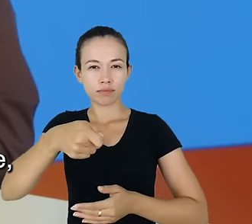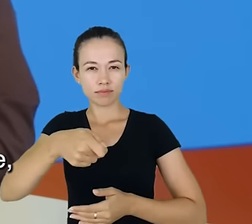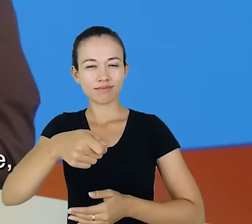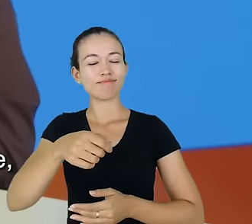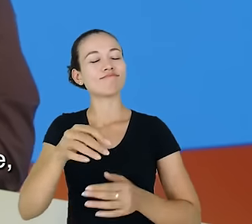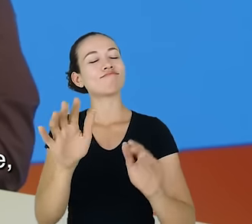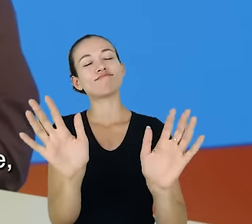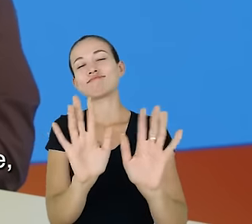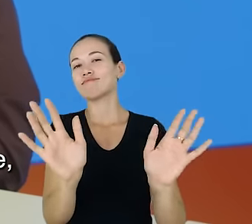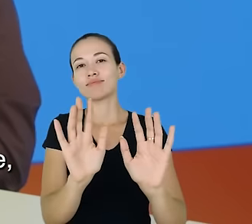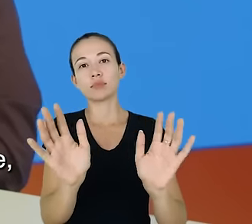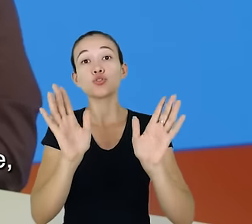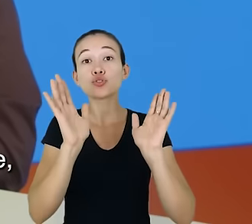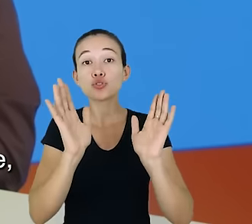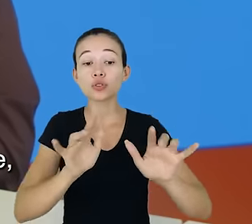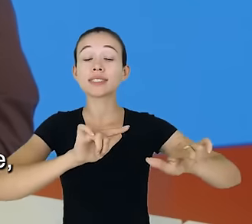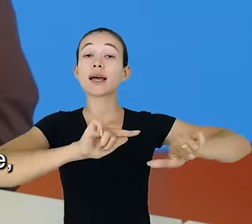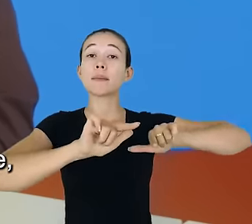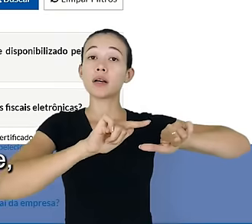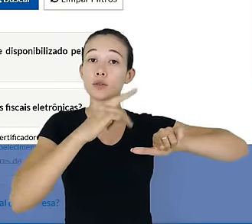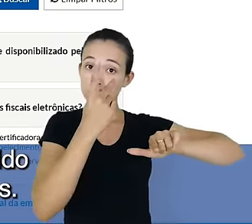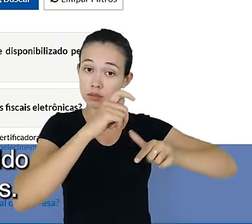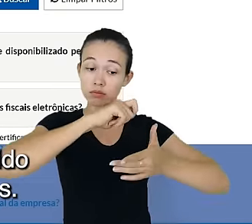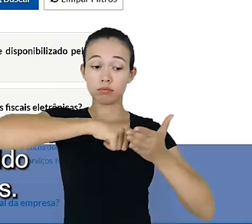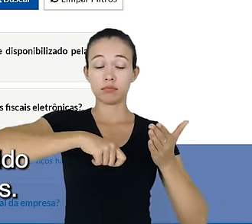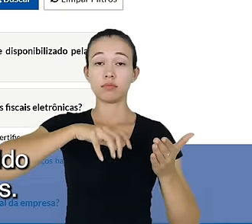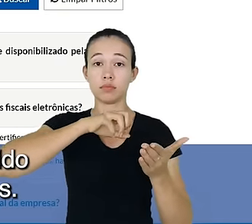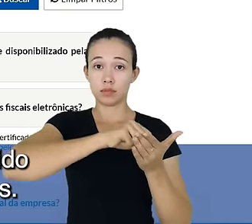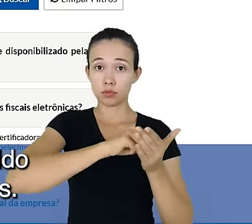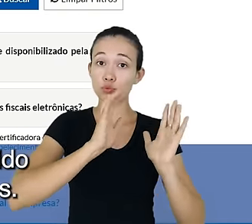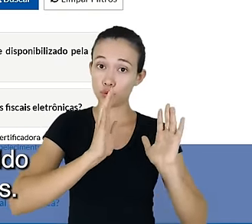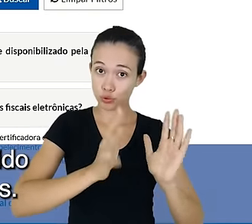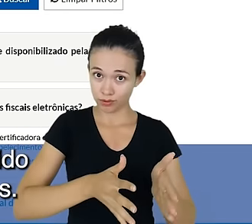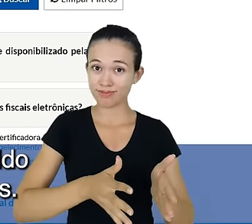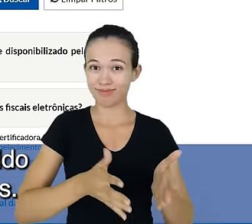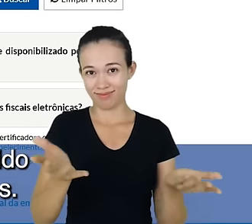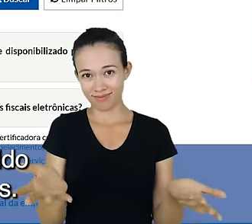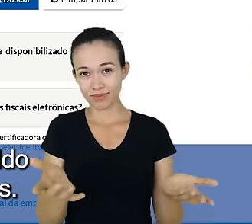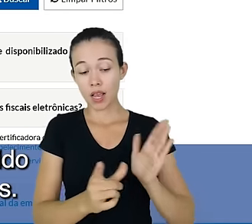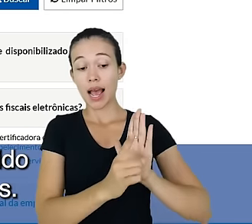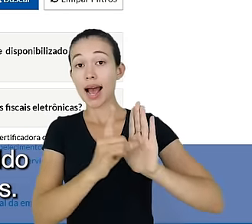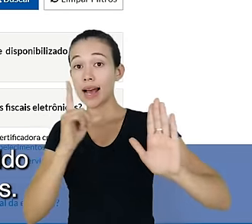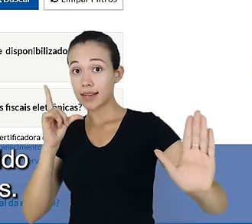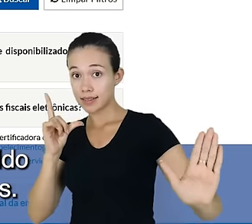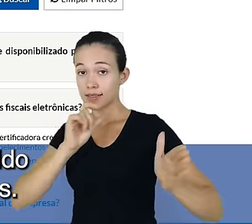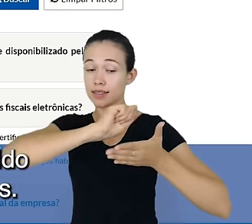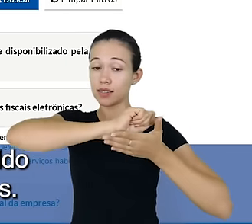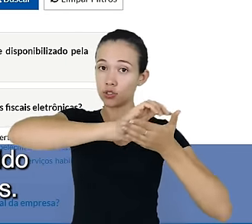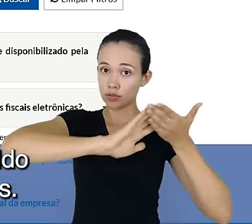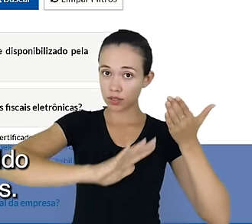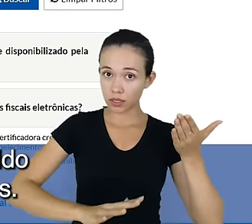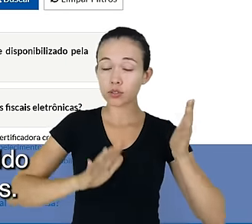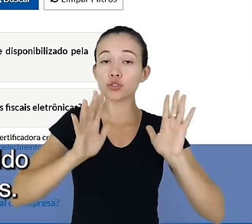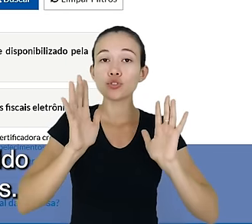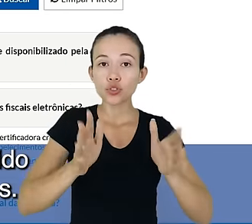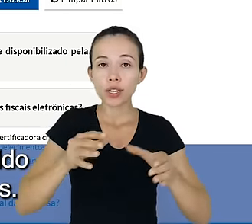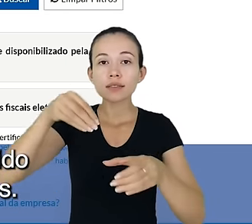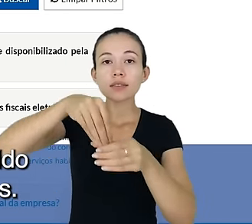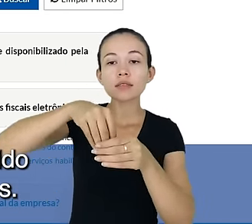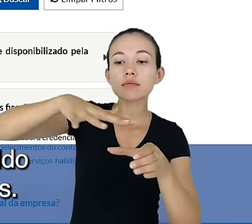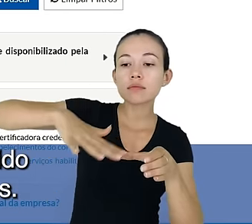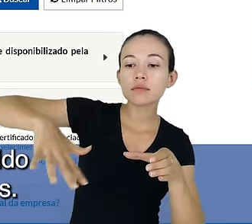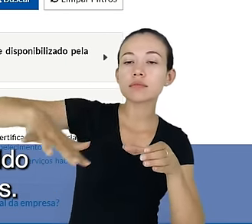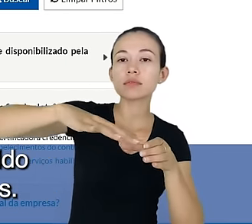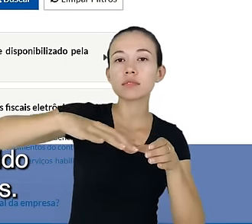é cadastrado de ofício desde que a atividade né dele já tenha sido Esteja dentro dos